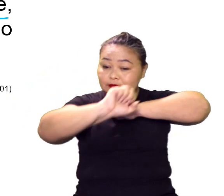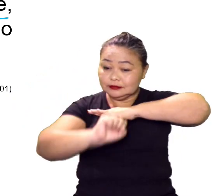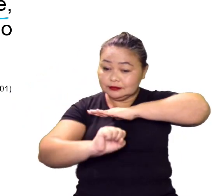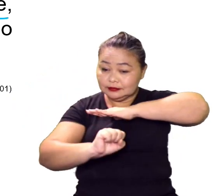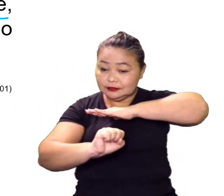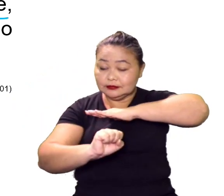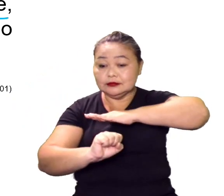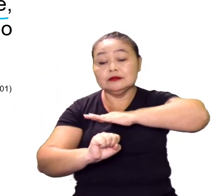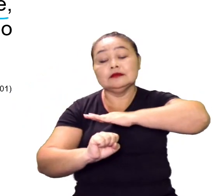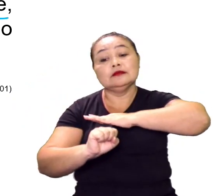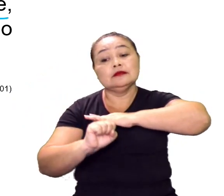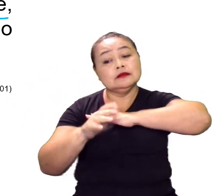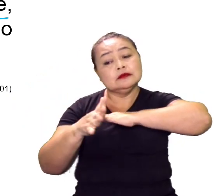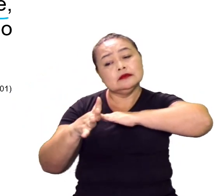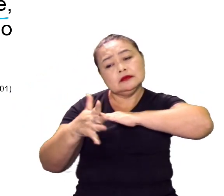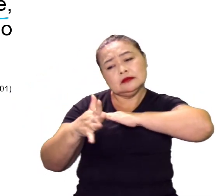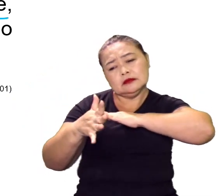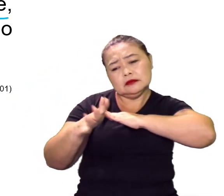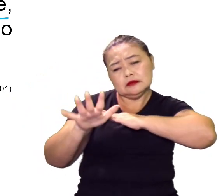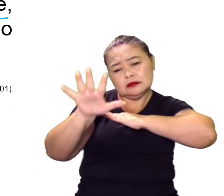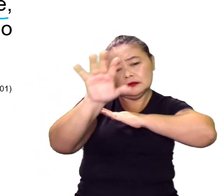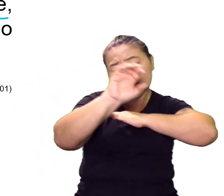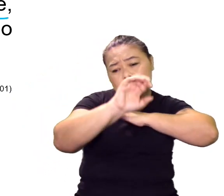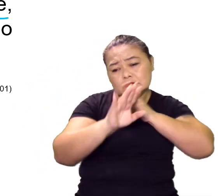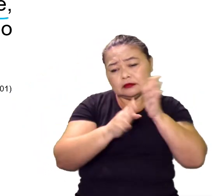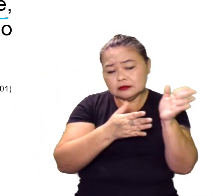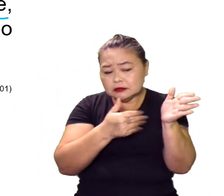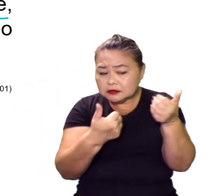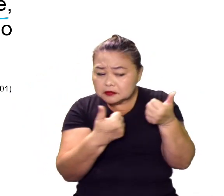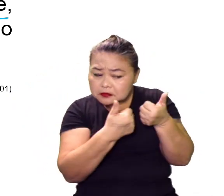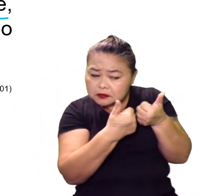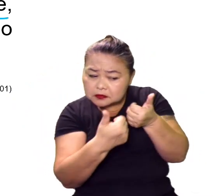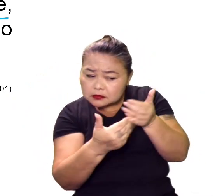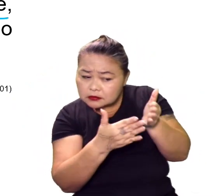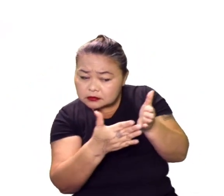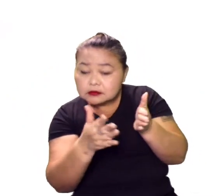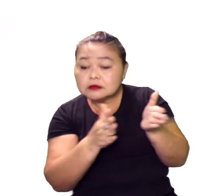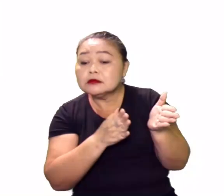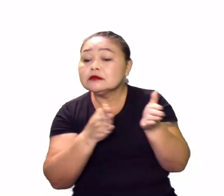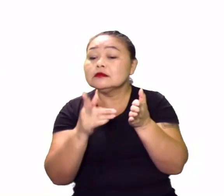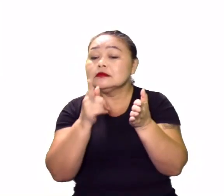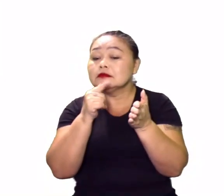ao sul, ou seja, margeando todo o rio Guaporé.